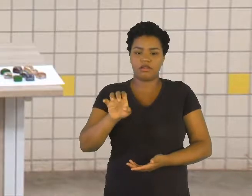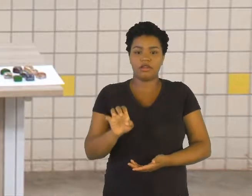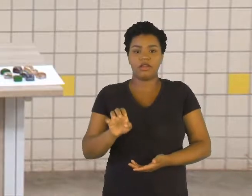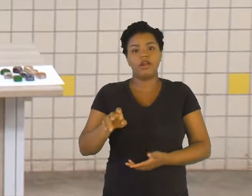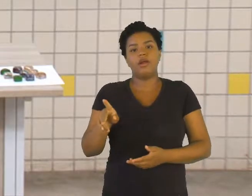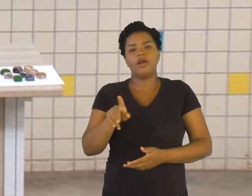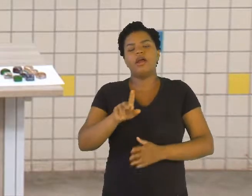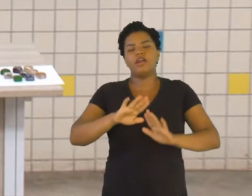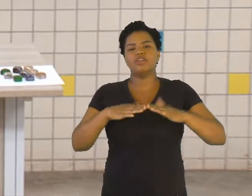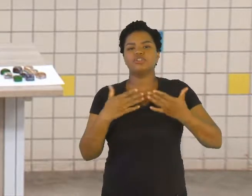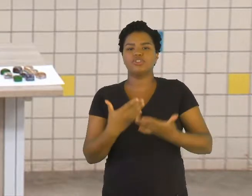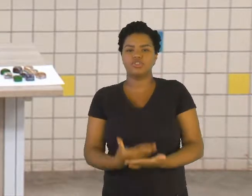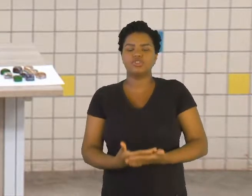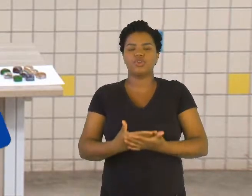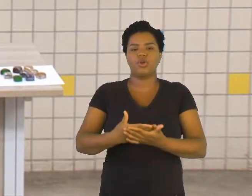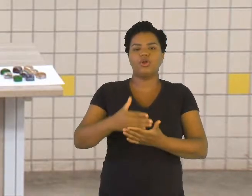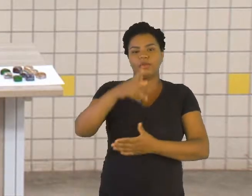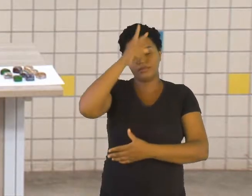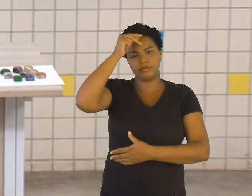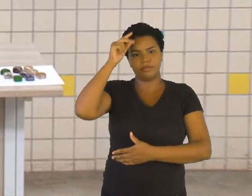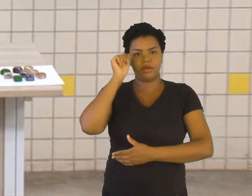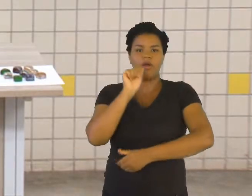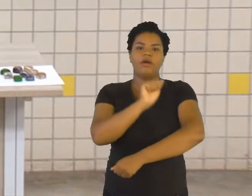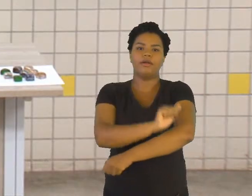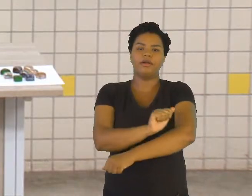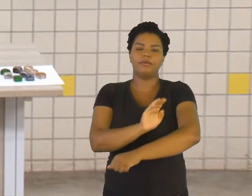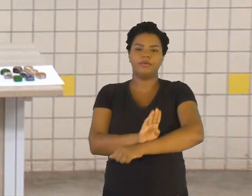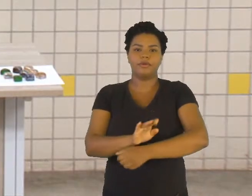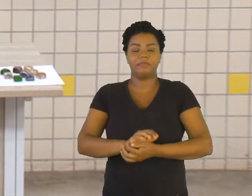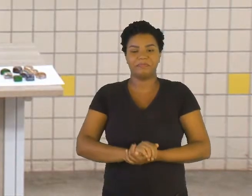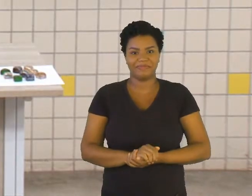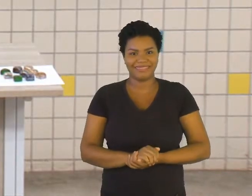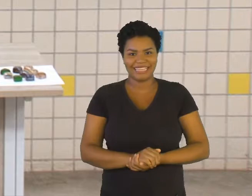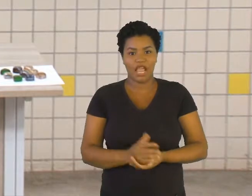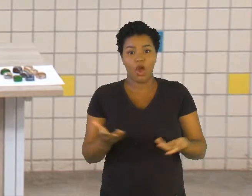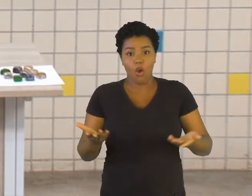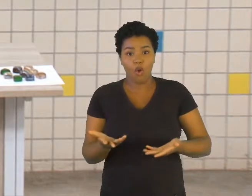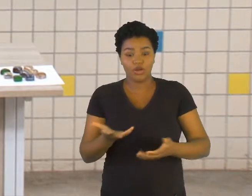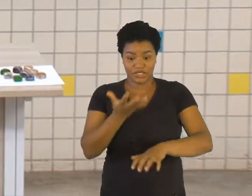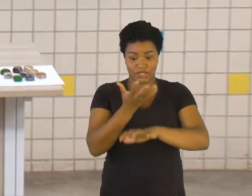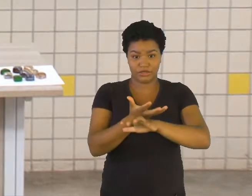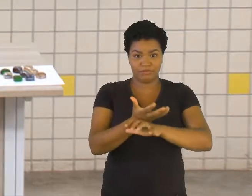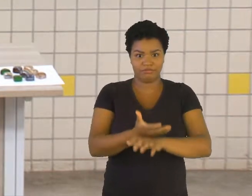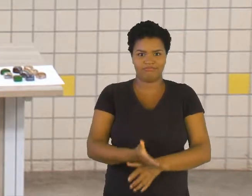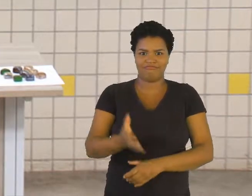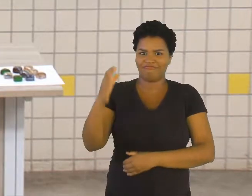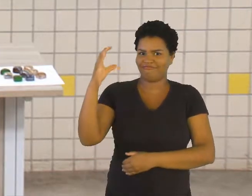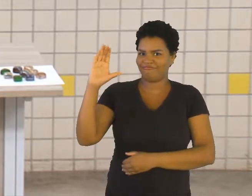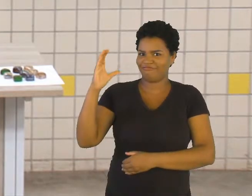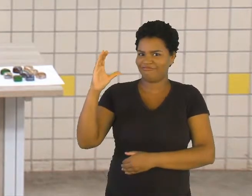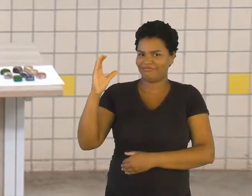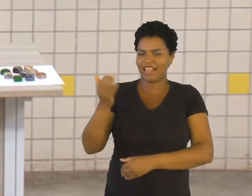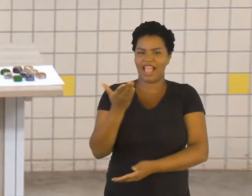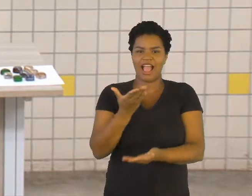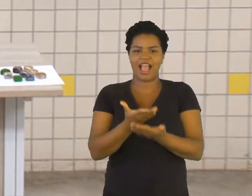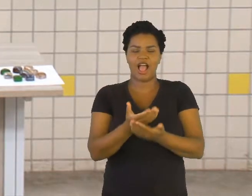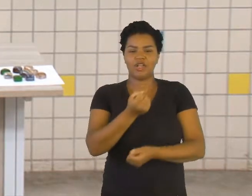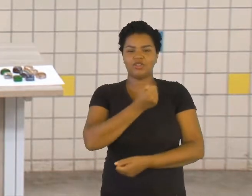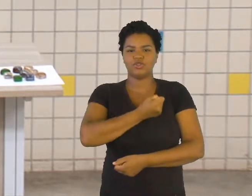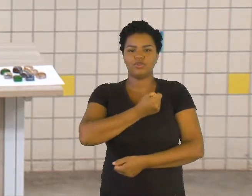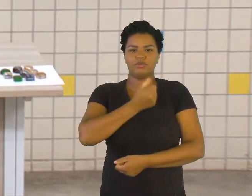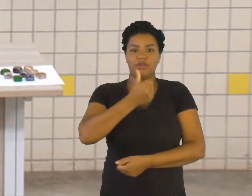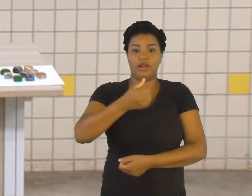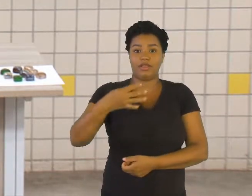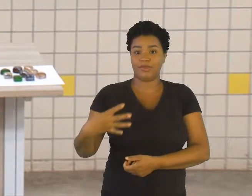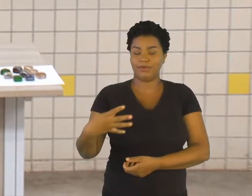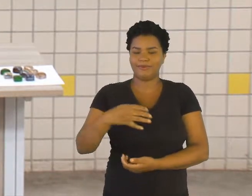de Holanda. E vamos estar aqui hoje com o componente curricular de Ciências, com a nossa aula de número